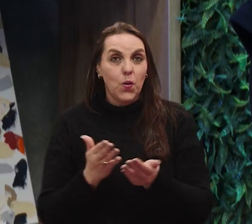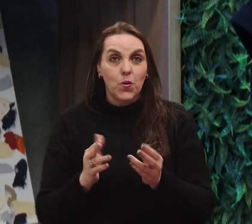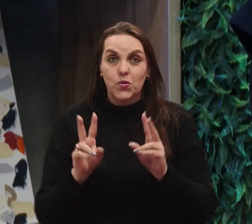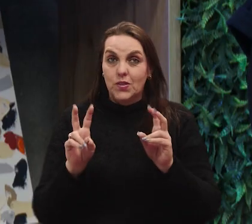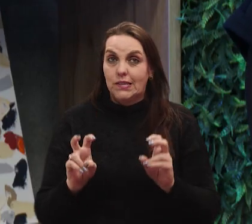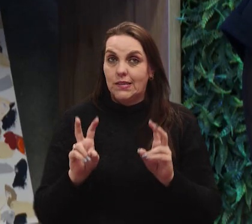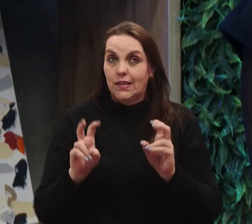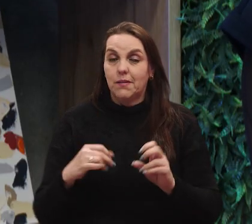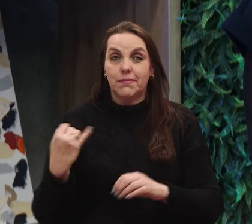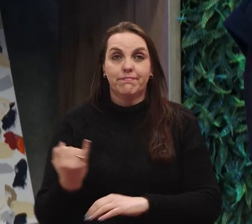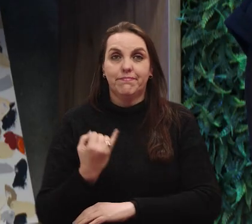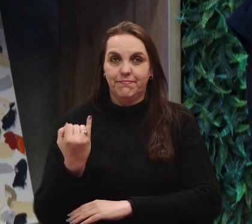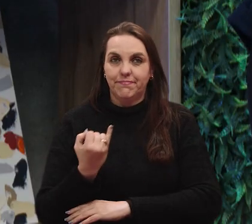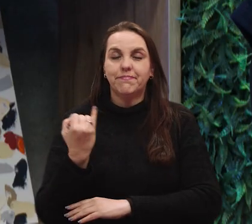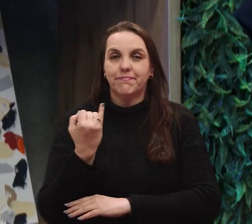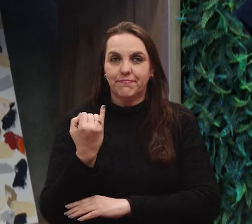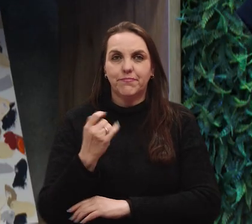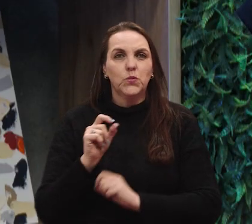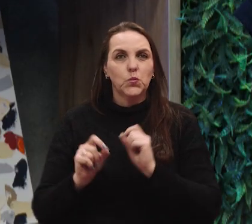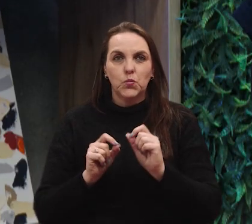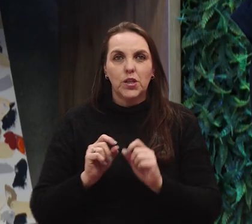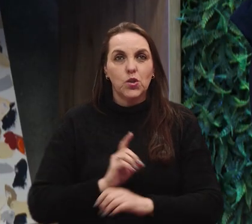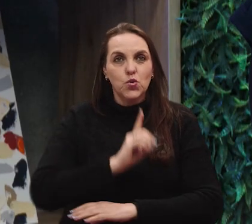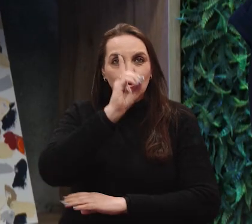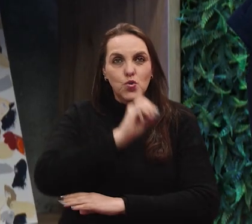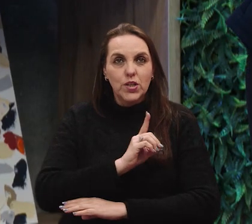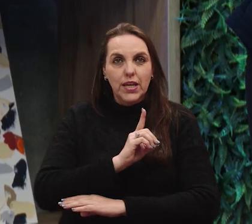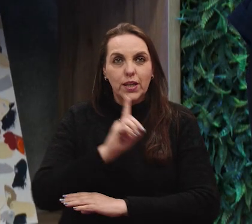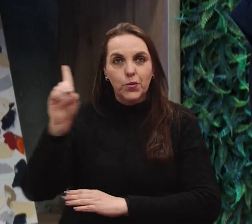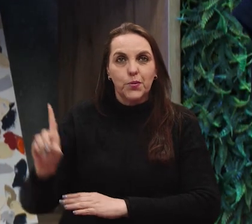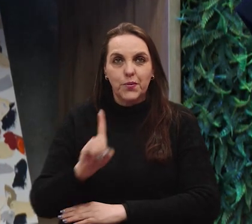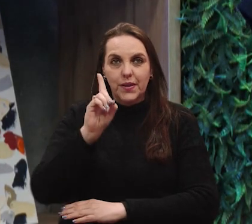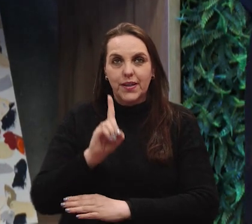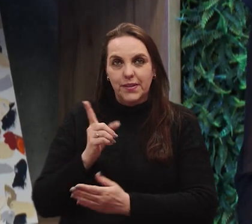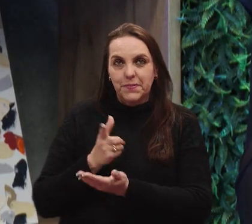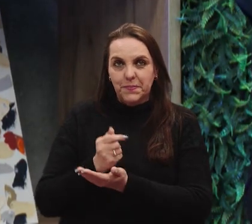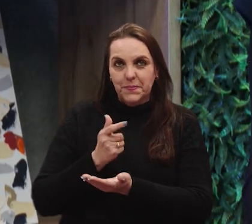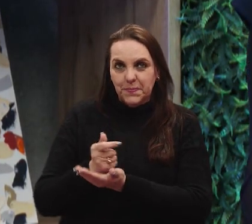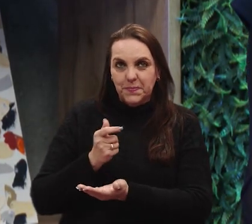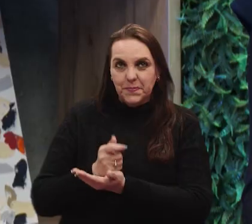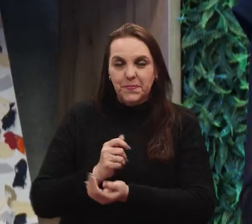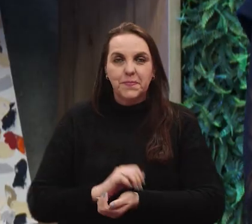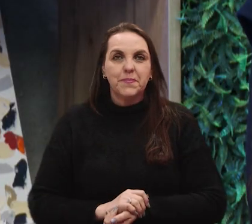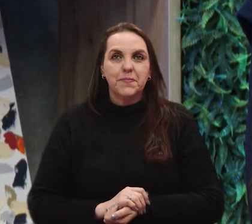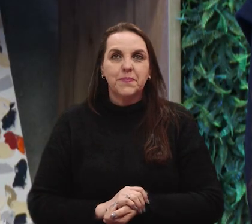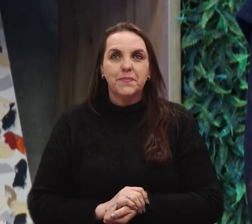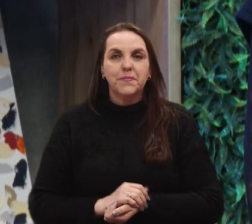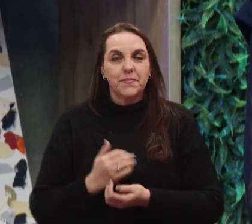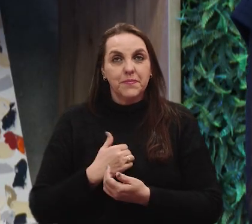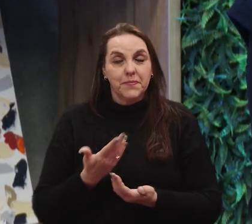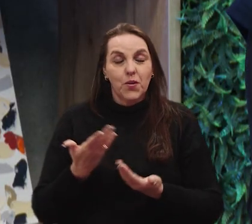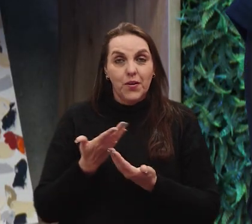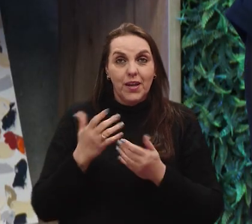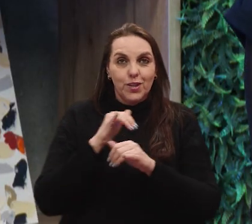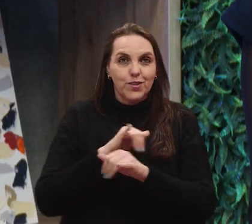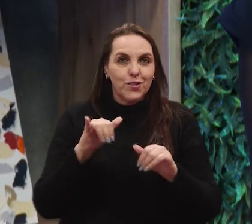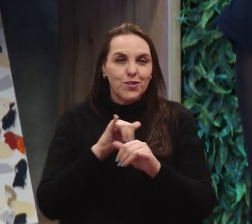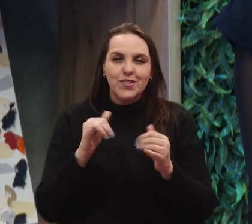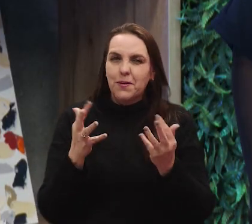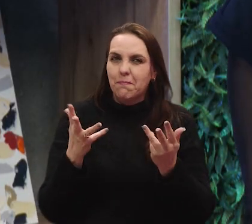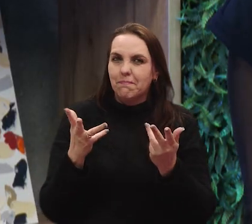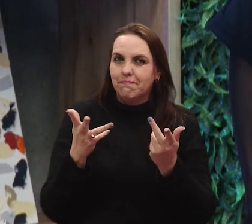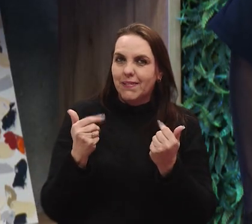hoje com um tema muito importante que é o direito do consumidor. Mas antes de mais nada, eu quero começar trazendo uma